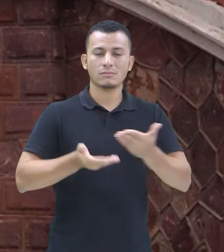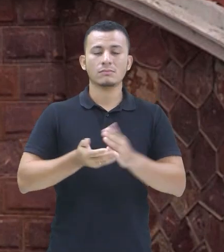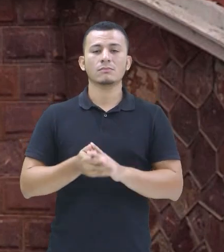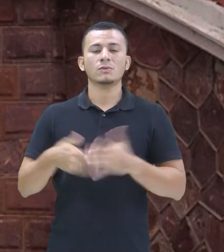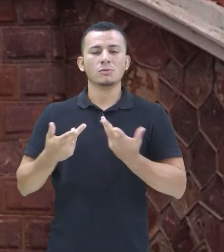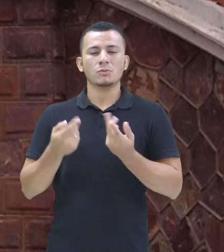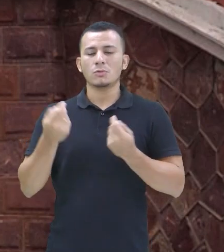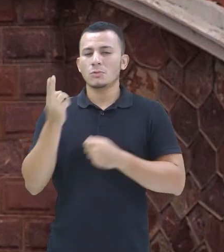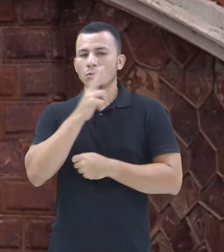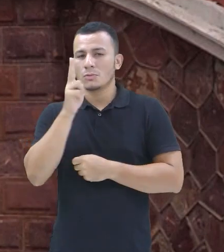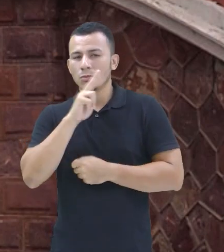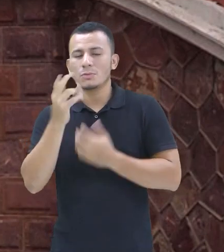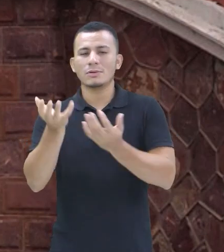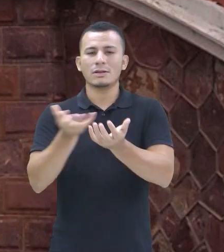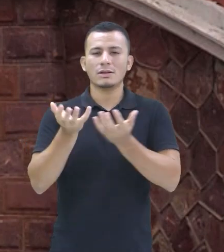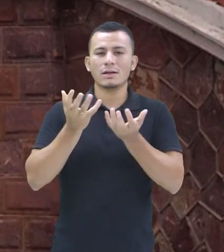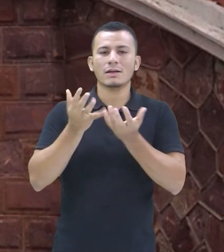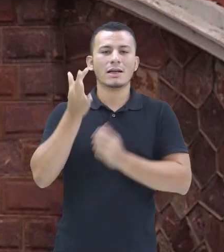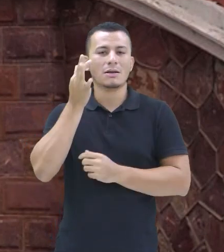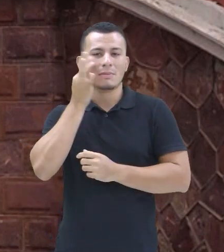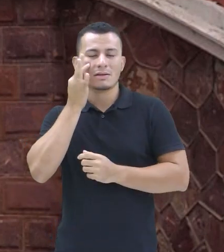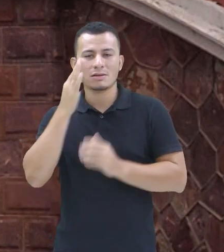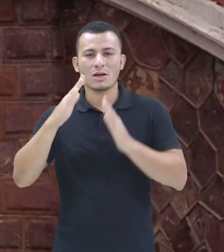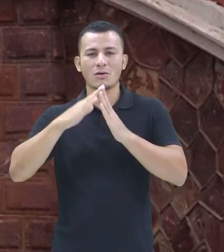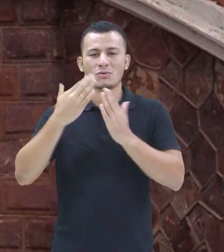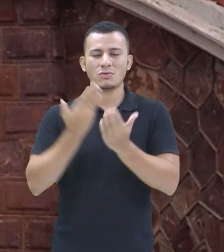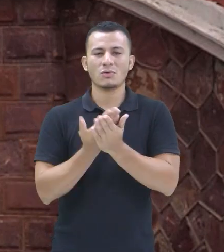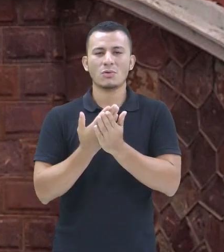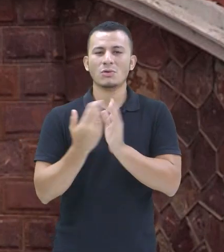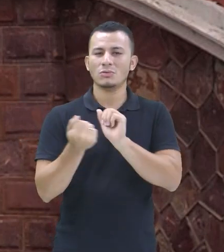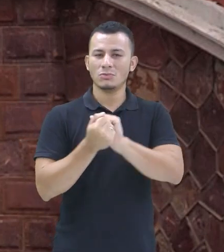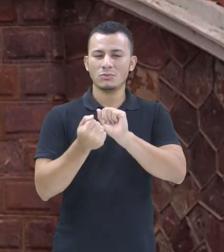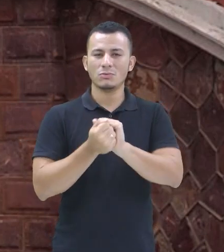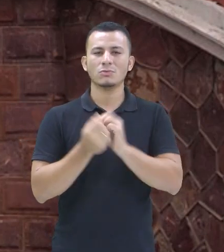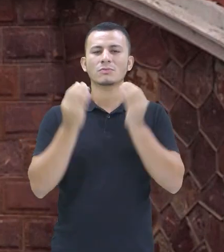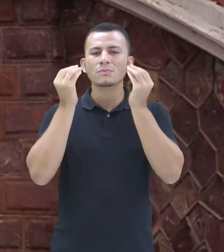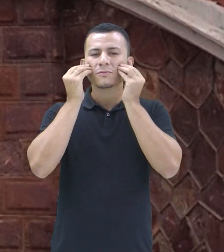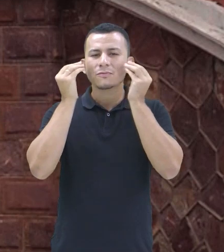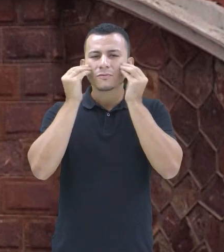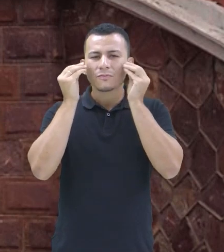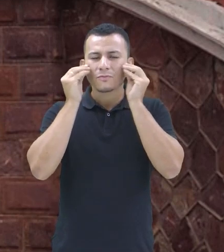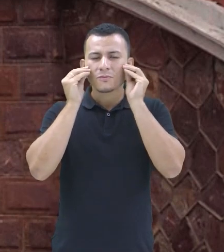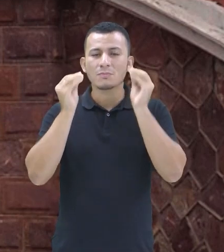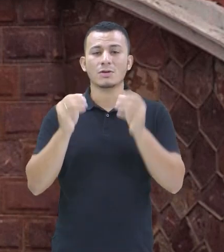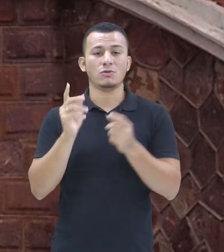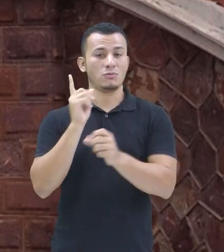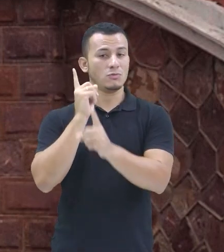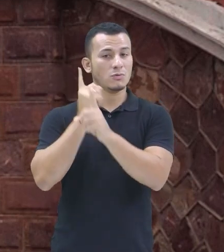queremos logo estar lá presencialmente com você, tá bom? Um grande beijo, espero você